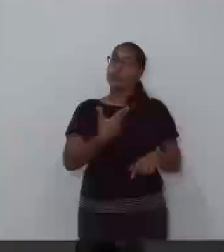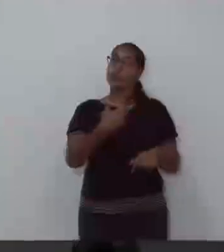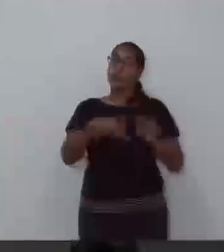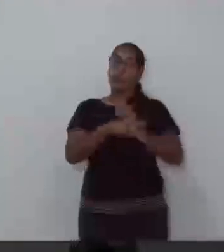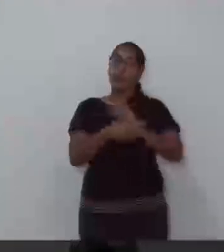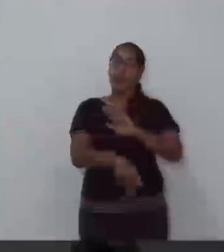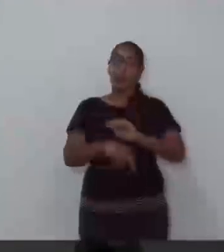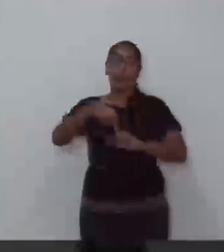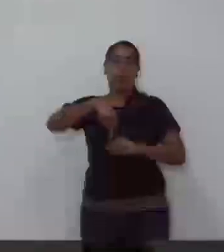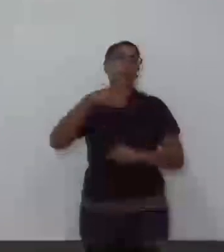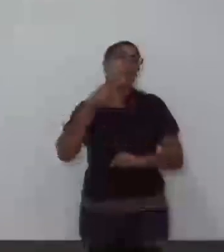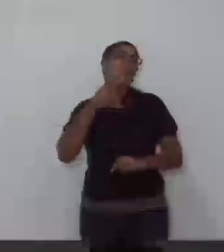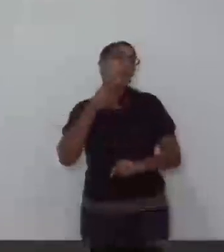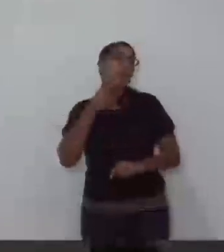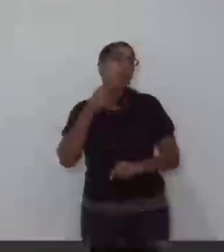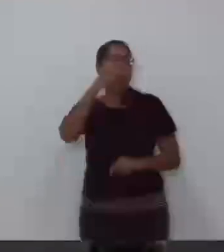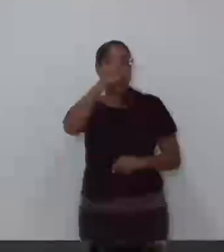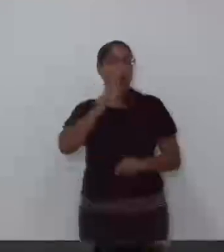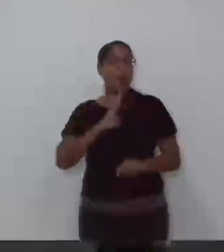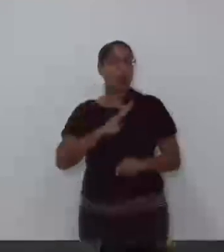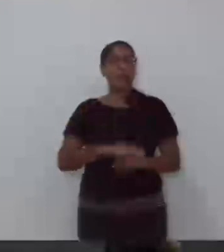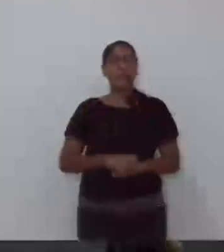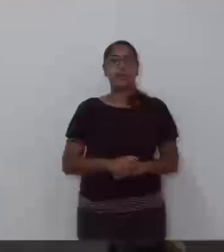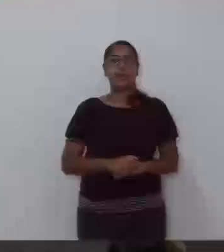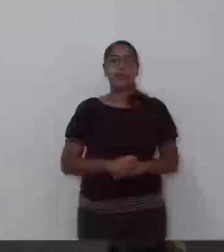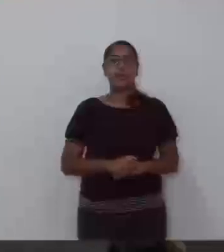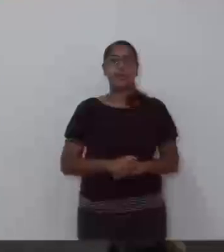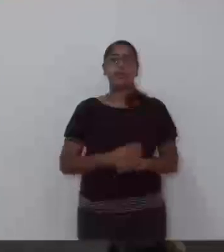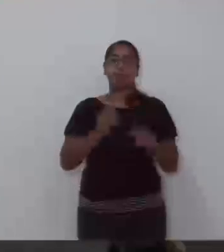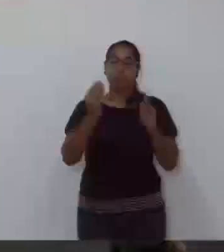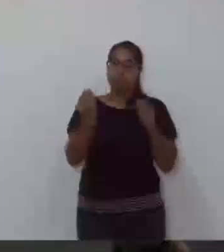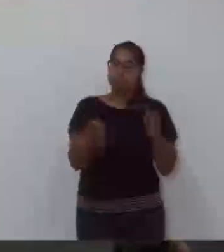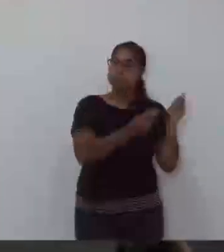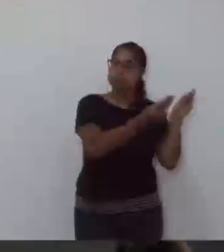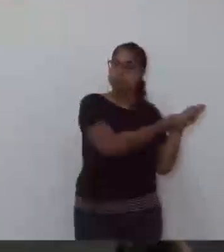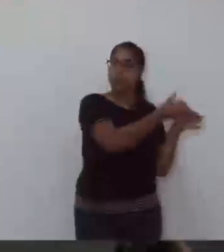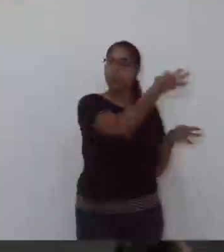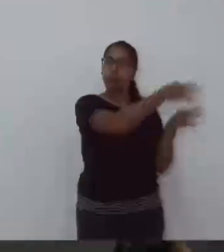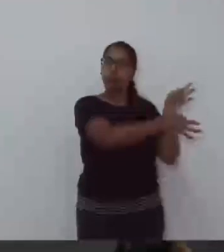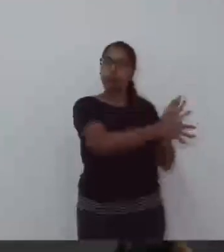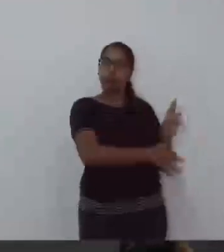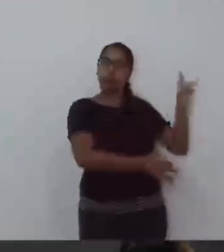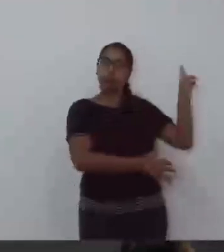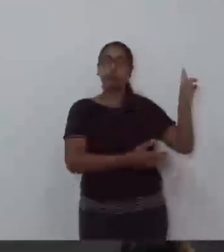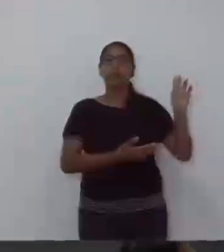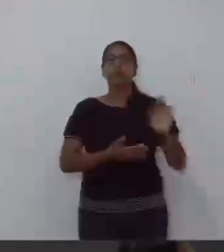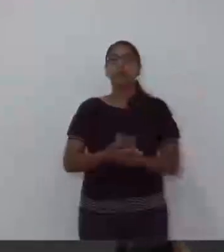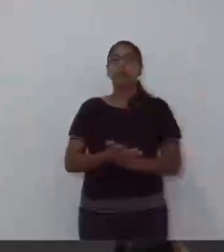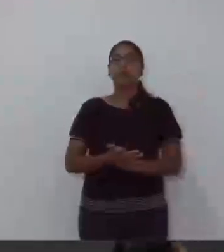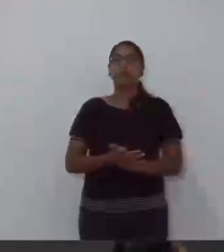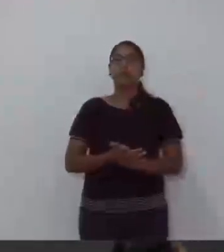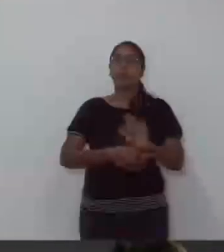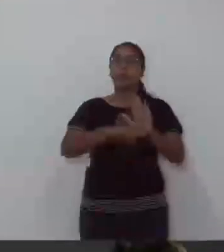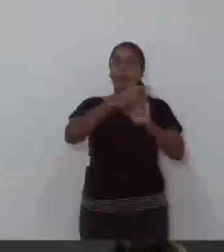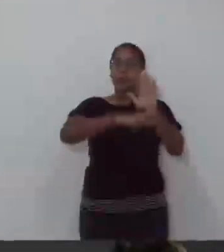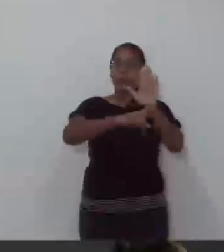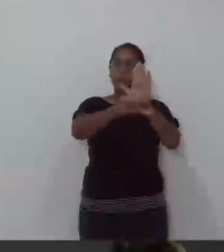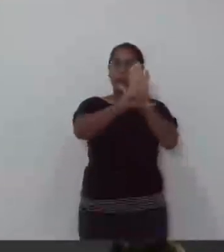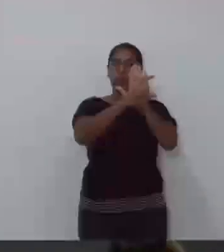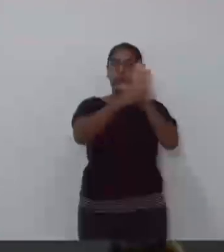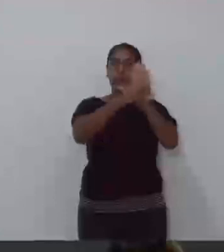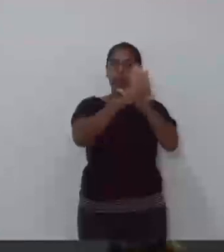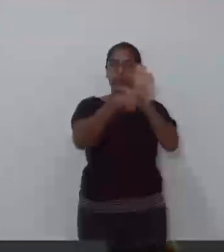no âmbito de Vinhedo e da outras providências. Encaminhe-se a Procuradoria Jurídica e as comissões permanentes. Projeto de